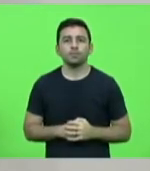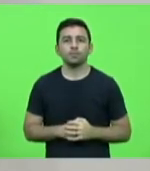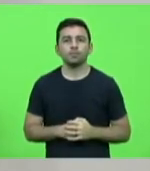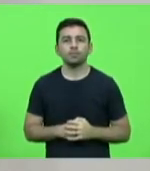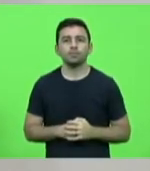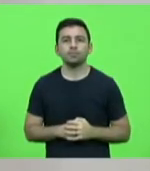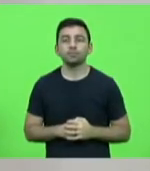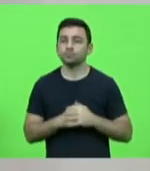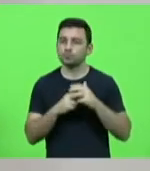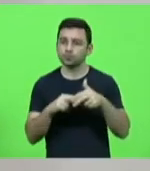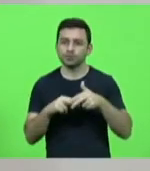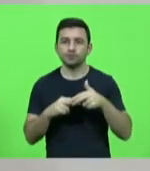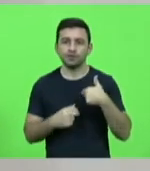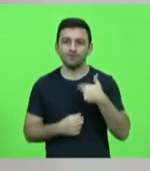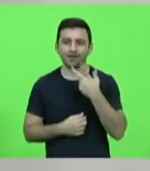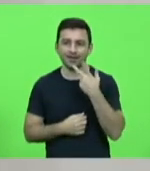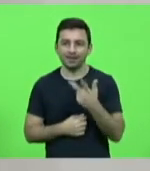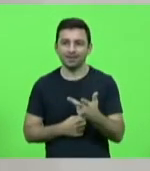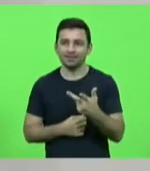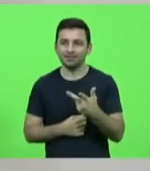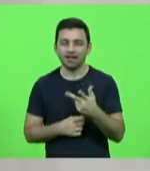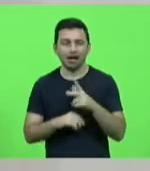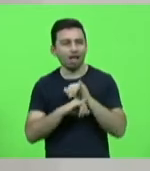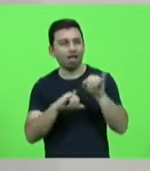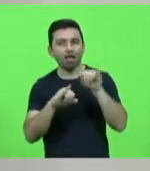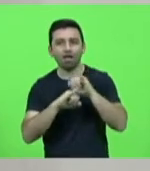Por isso que eu falei que não é notícia velha,